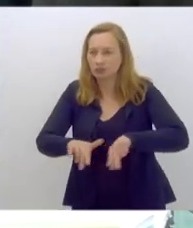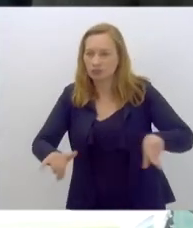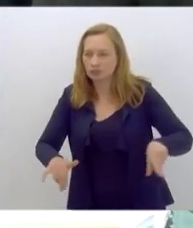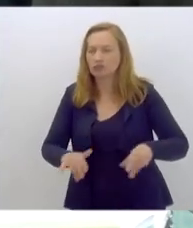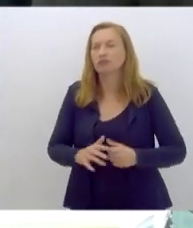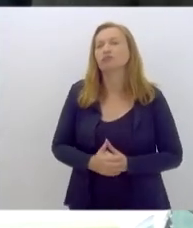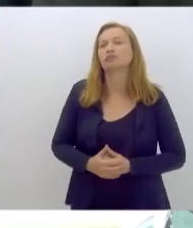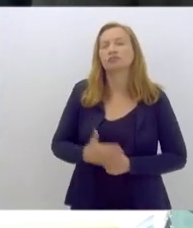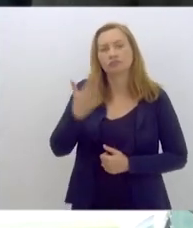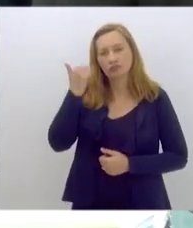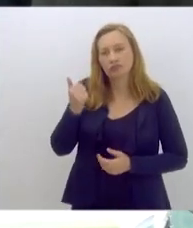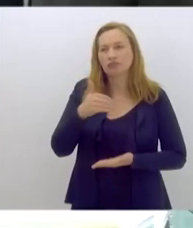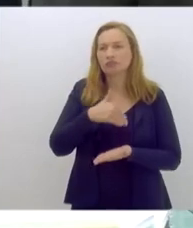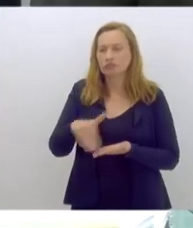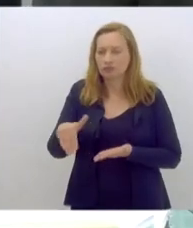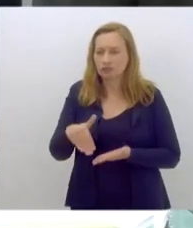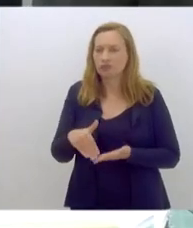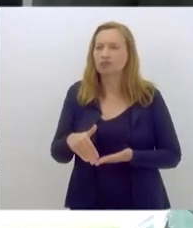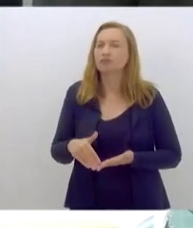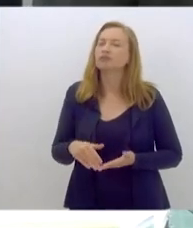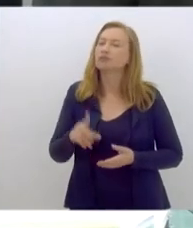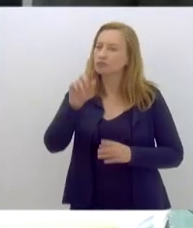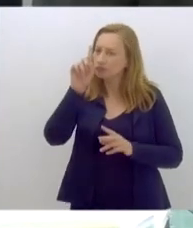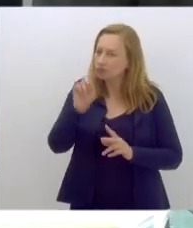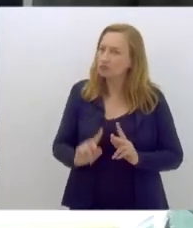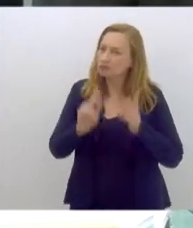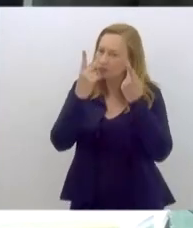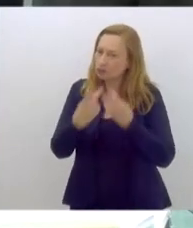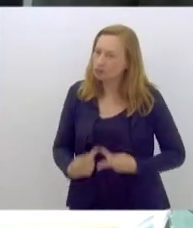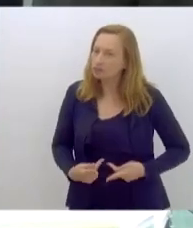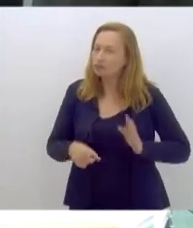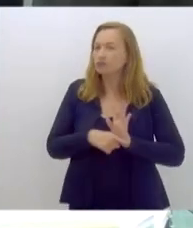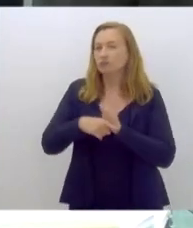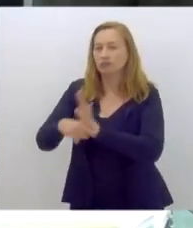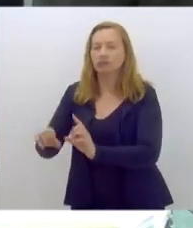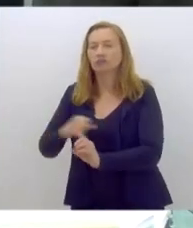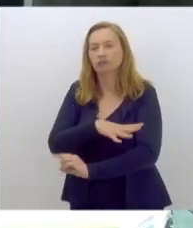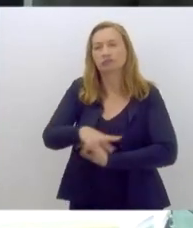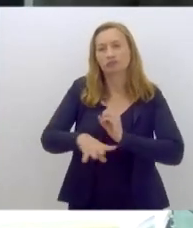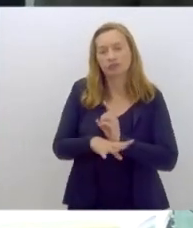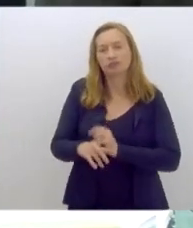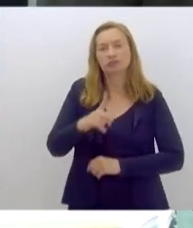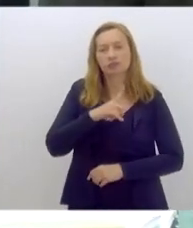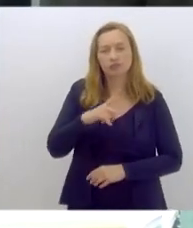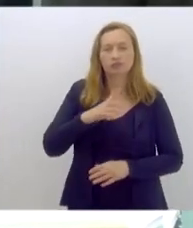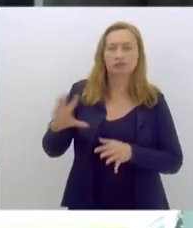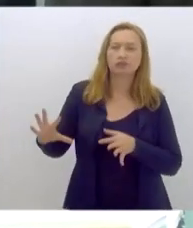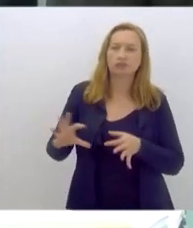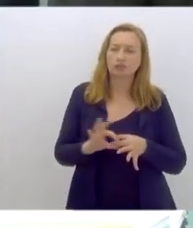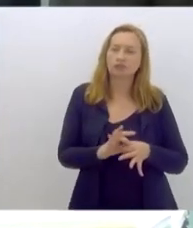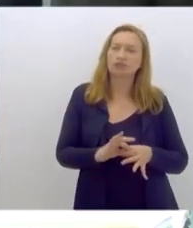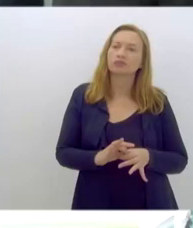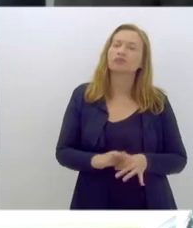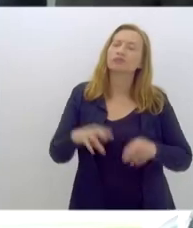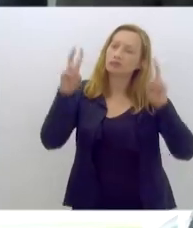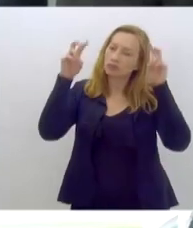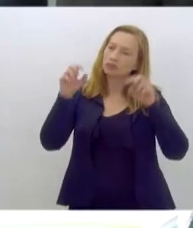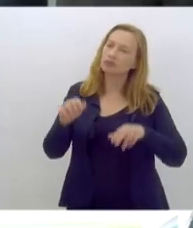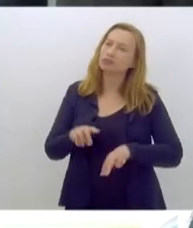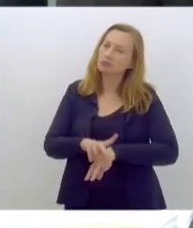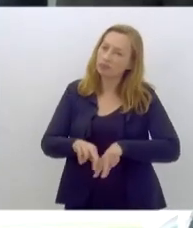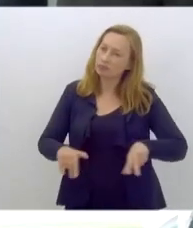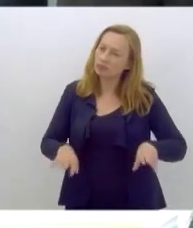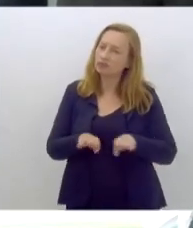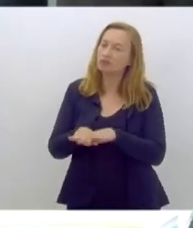a gente sabe que na Secretaria de direitos humanos assistentes social a gente tem aí vinculado questão de gênero